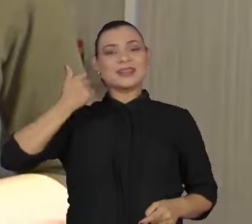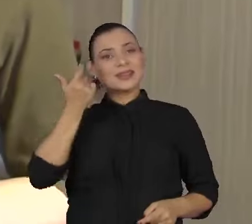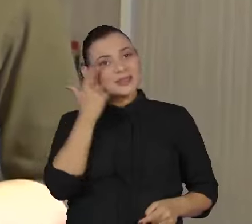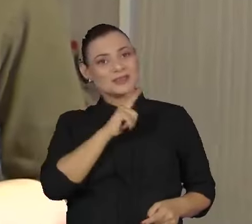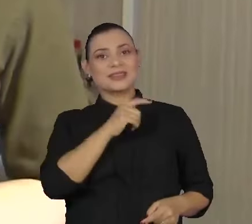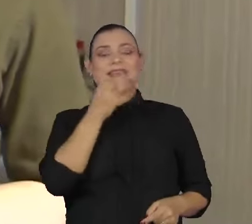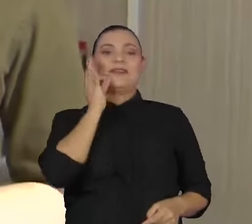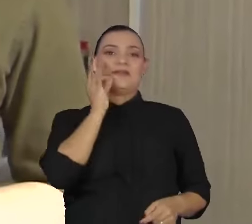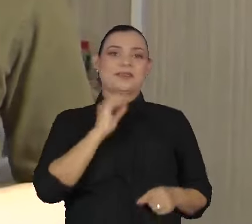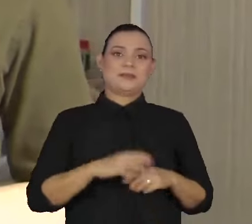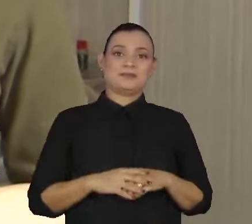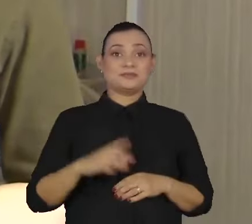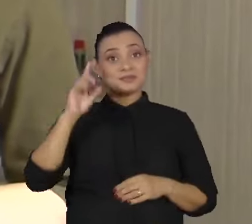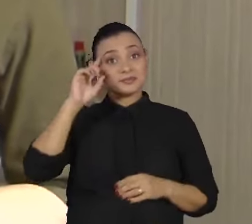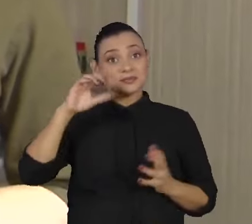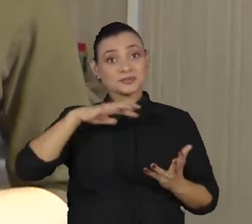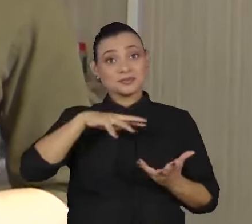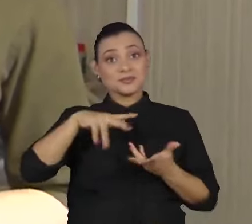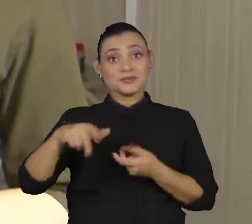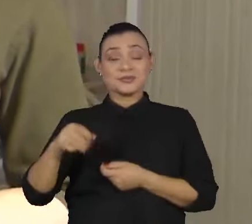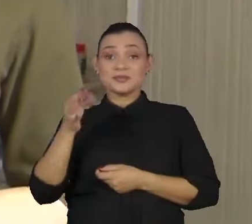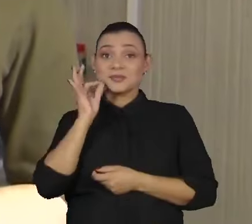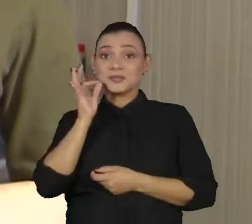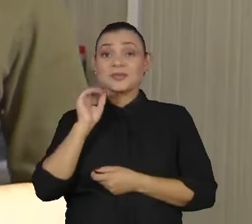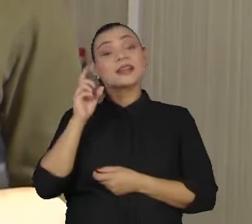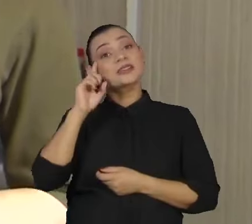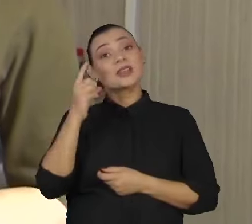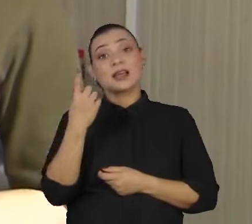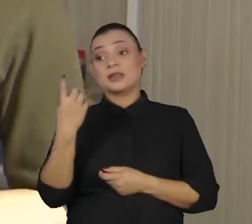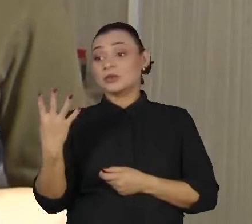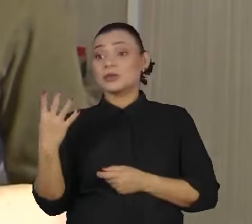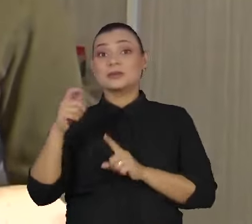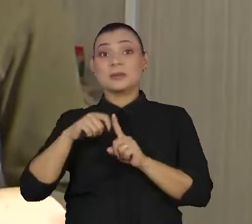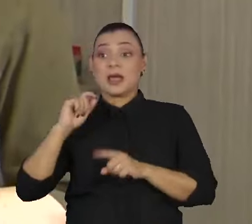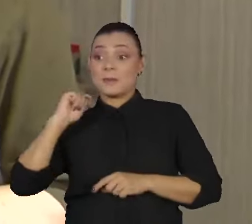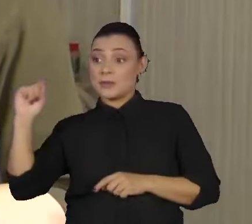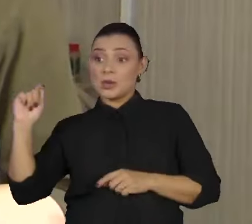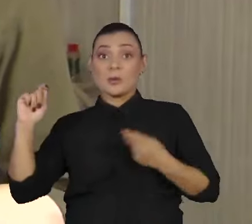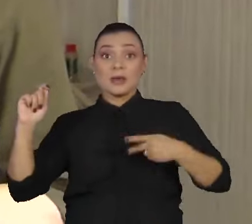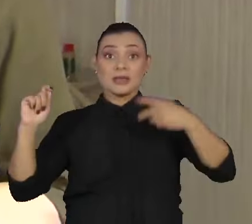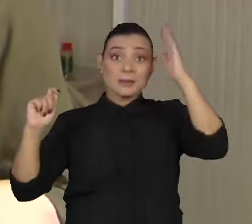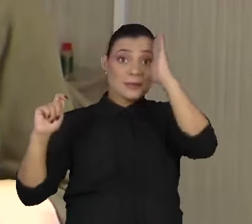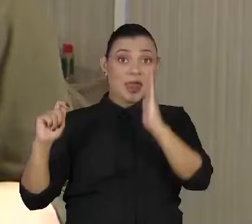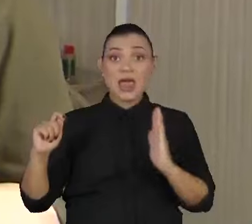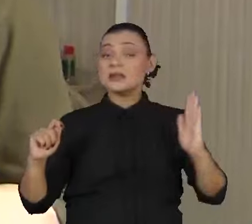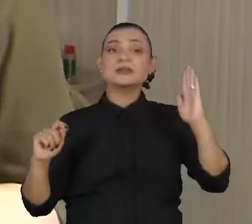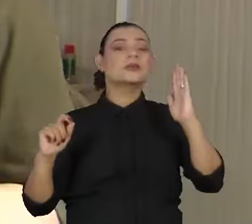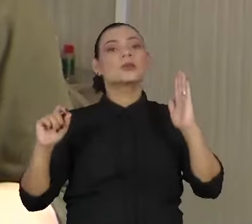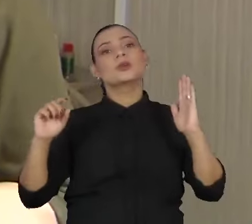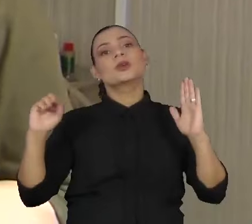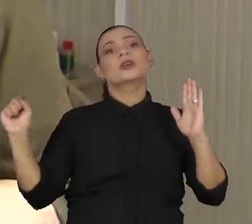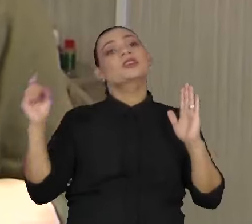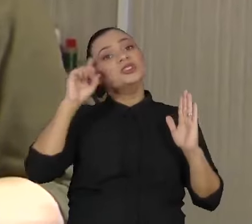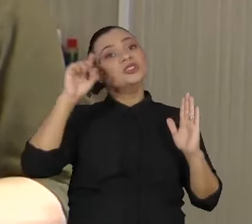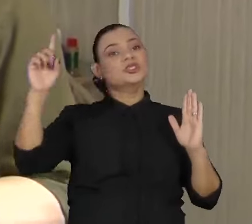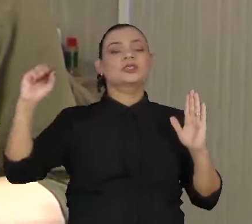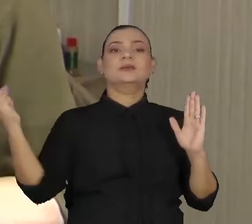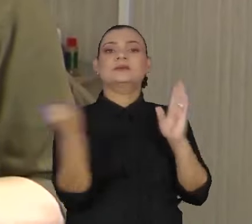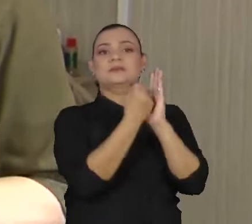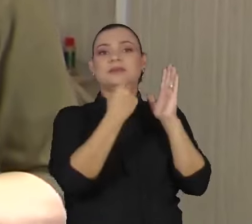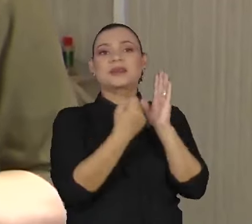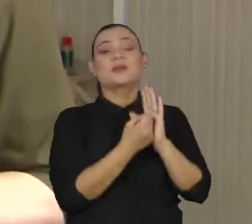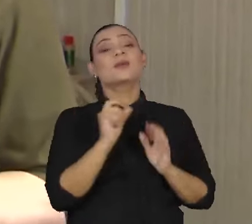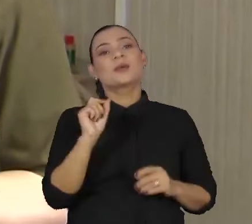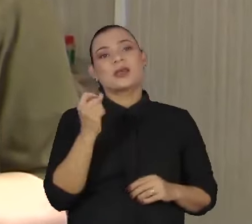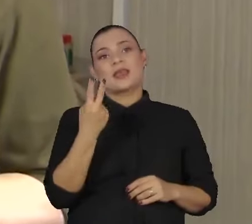humor. O Dia Mundial do Café é celebrado em 14 de abril, mas aqui o grão é tão consumido que ganhou uma data própria em 24 de